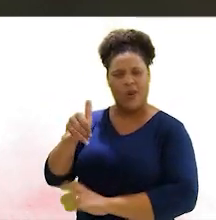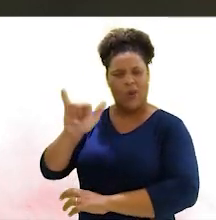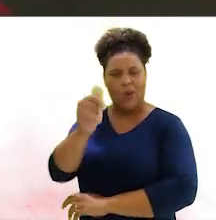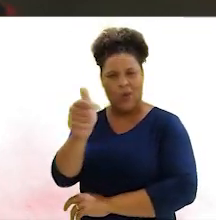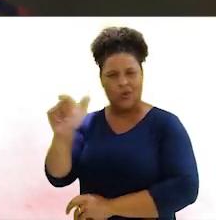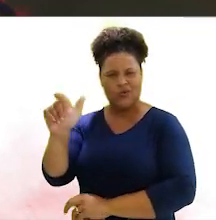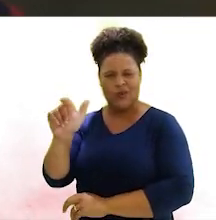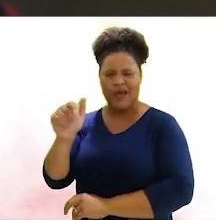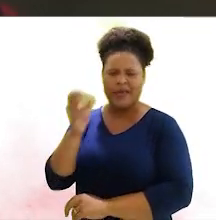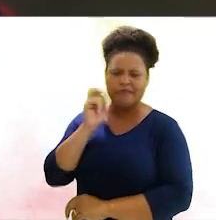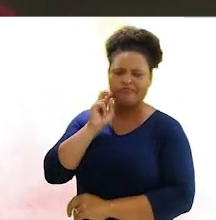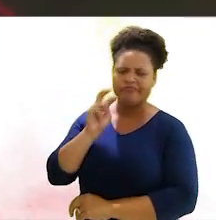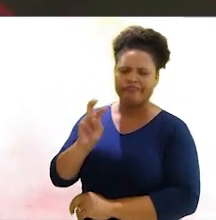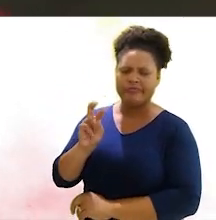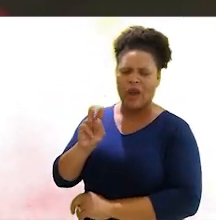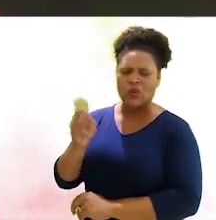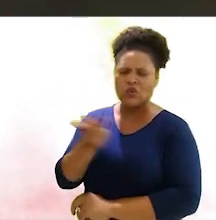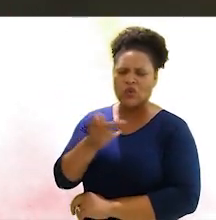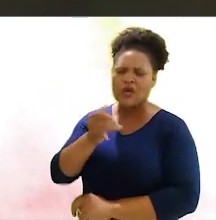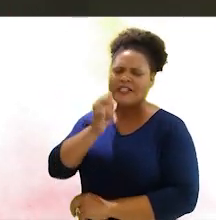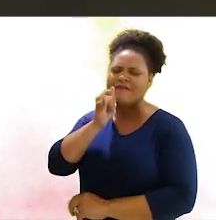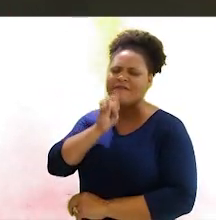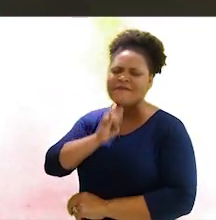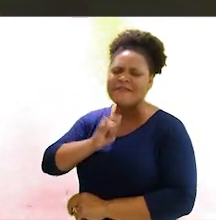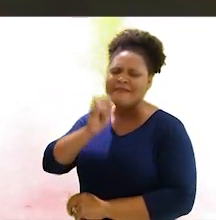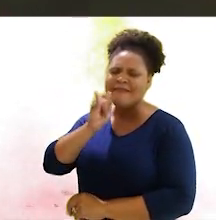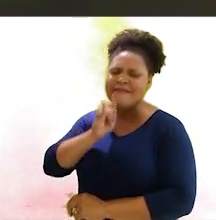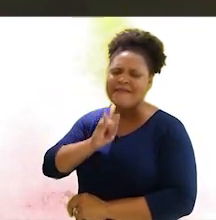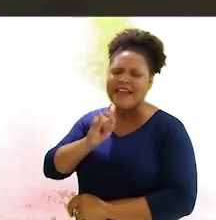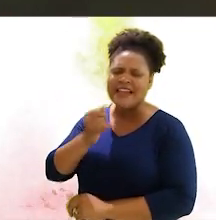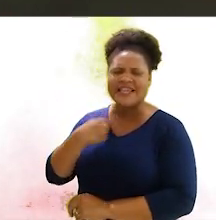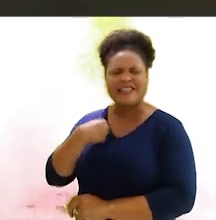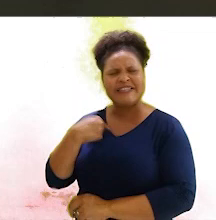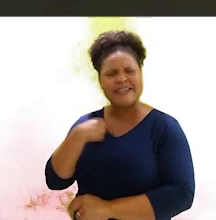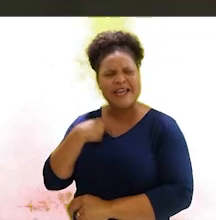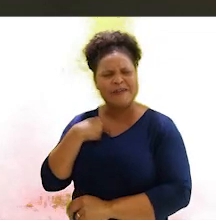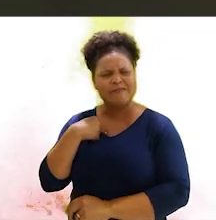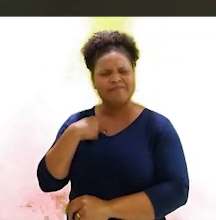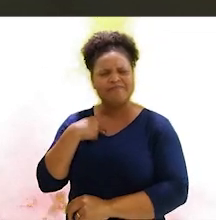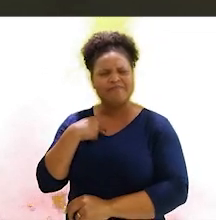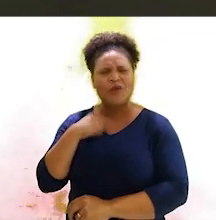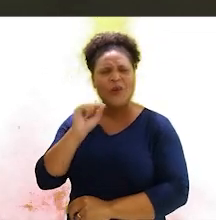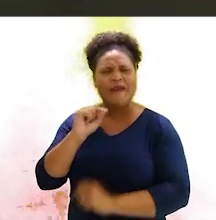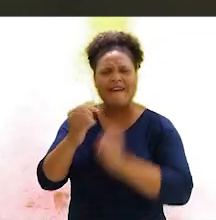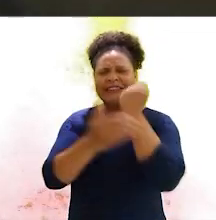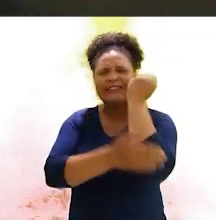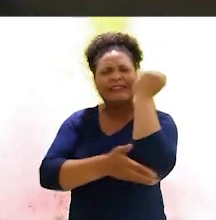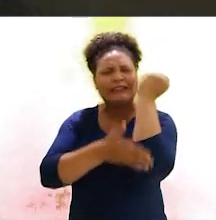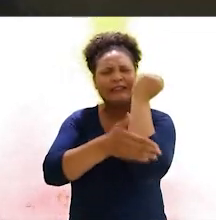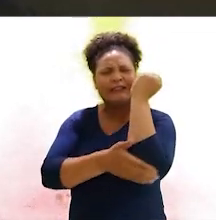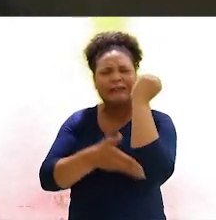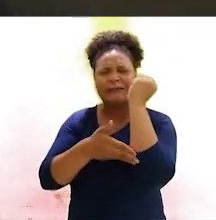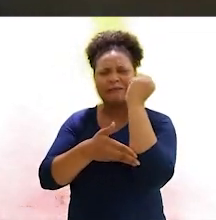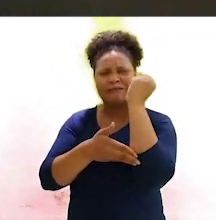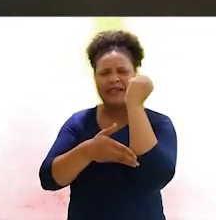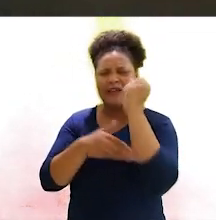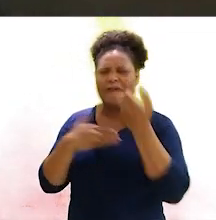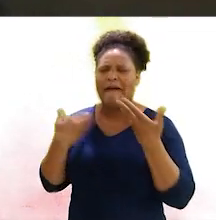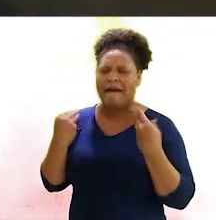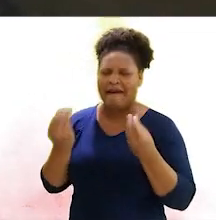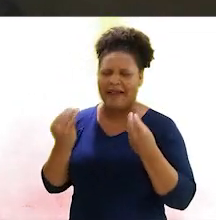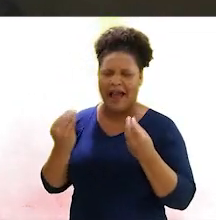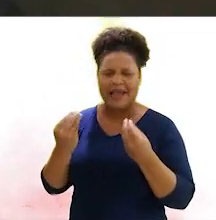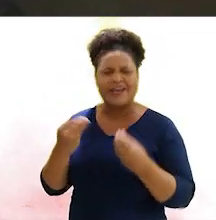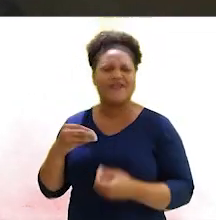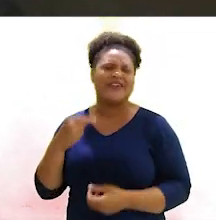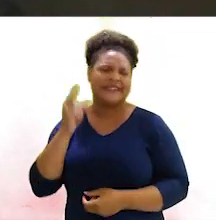ficaram e eu fiquei com ciúme Oi e aí o percebi É de fato sou eu estou apaixonado estou enciumado sempre percebi que